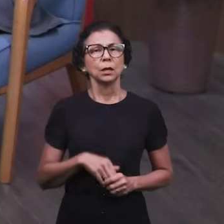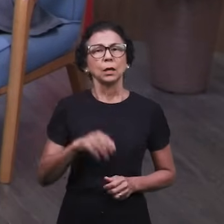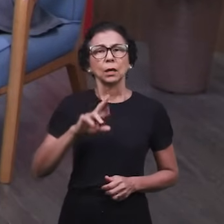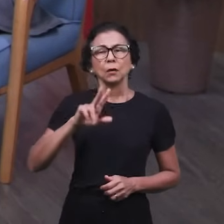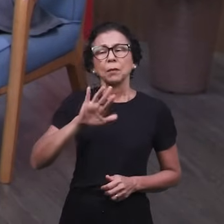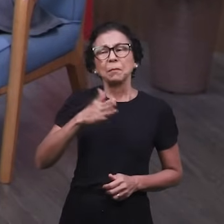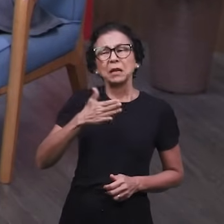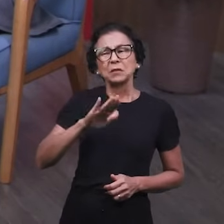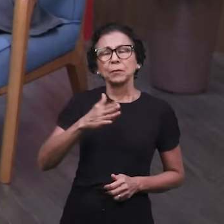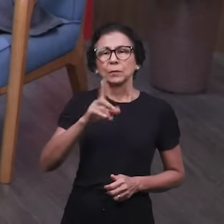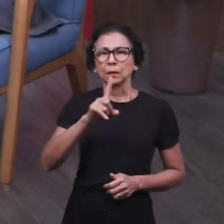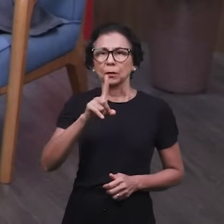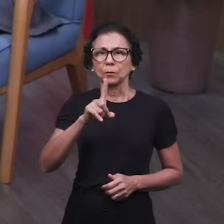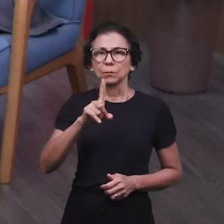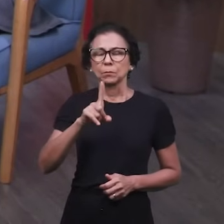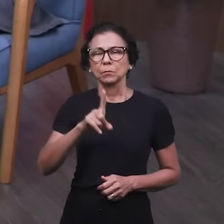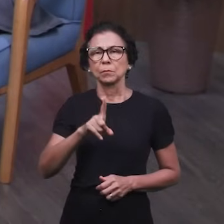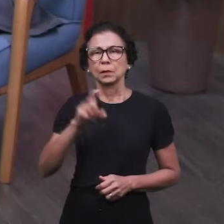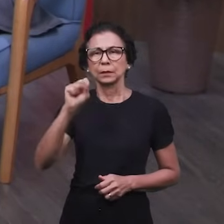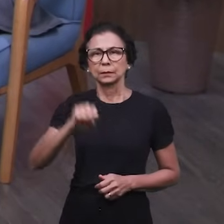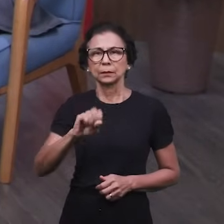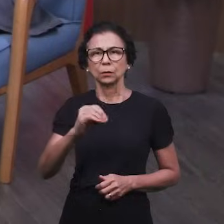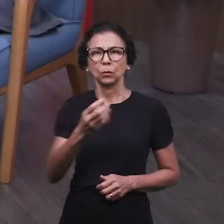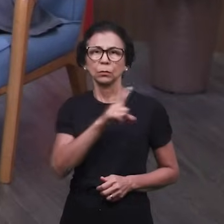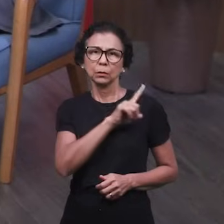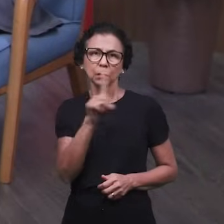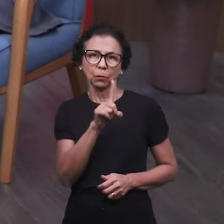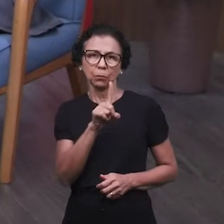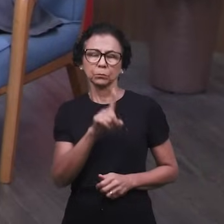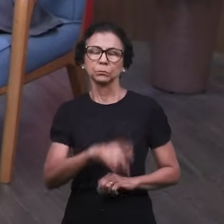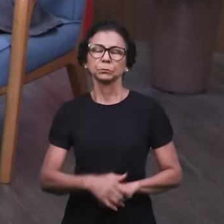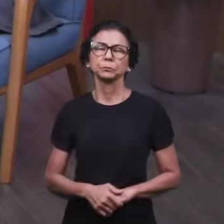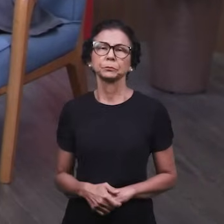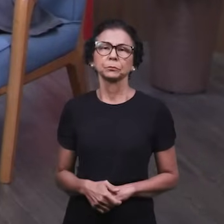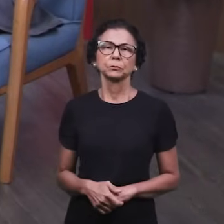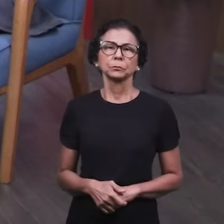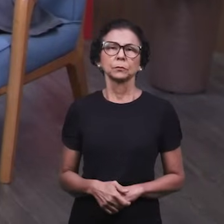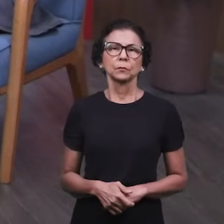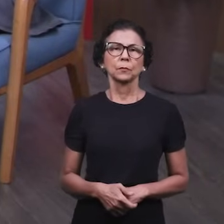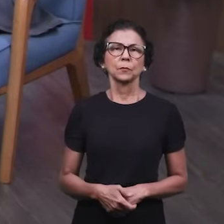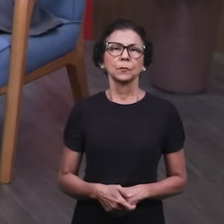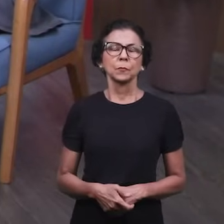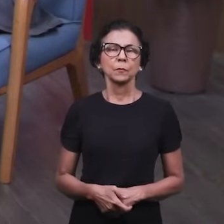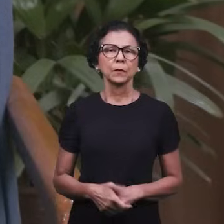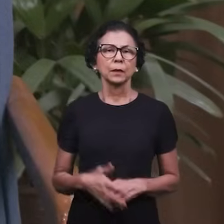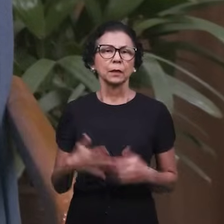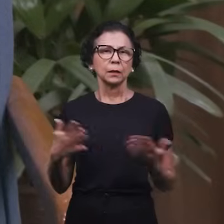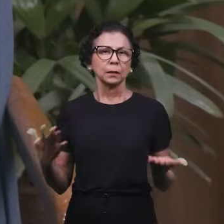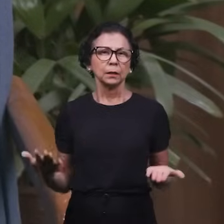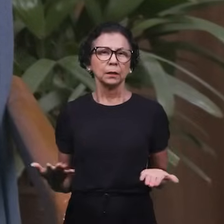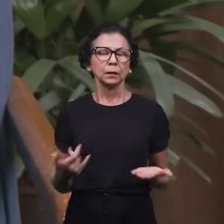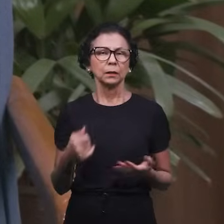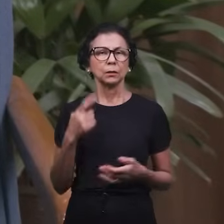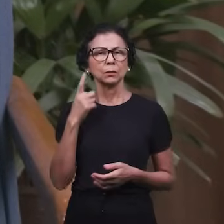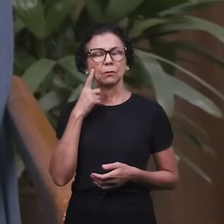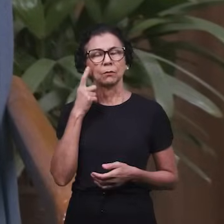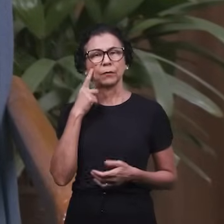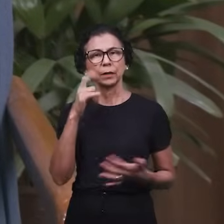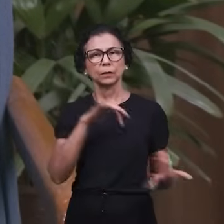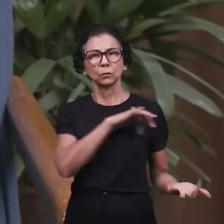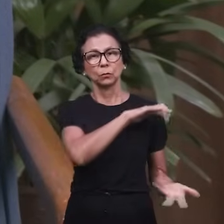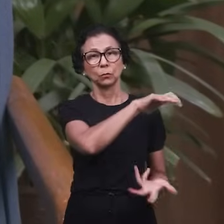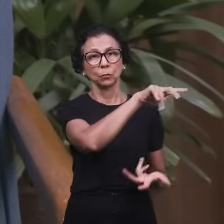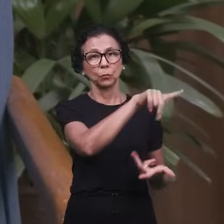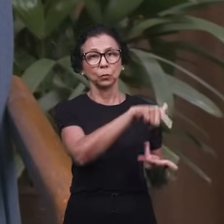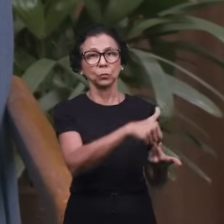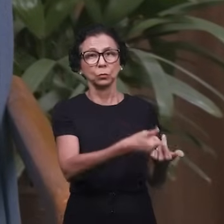outro. Ou é uma ou outra coisa. Bom, considerando esse caos, esse direcionamento do mundo para